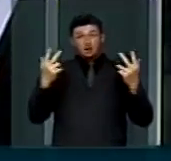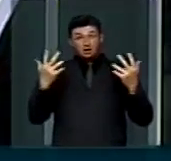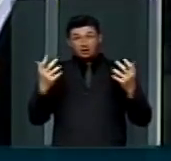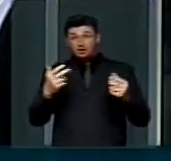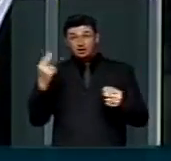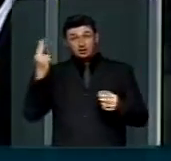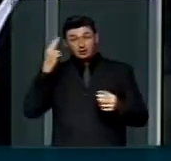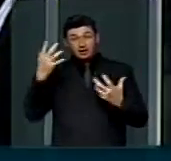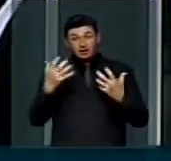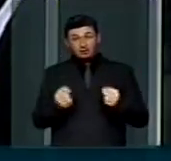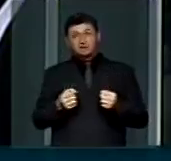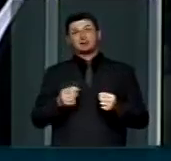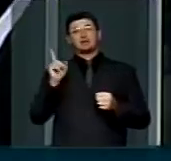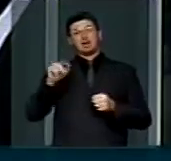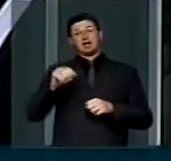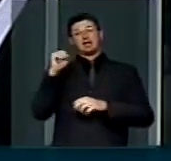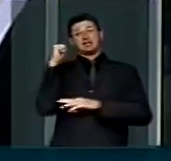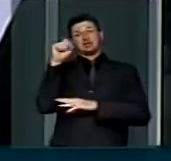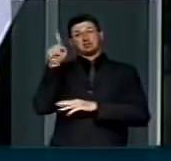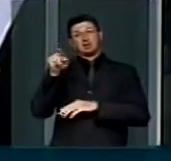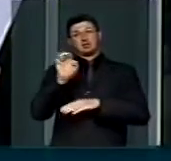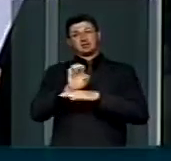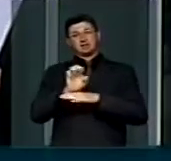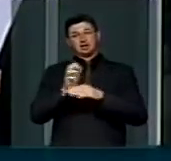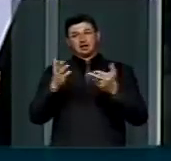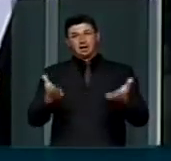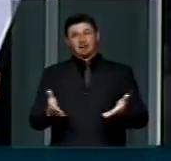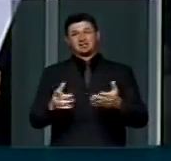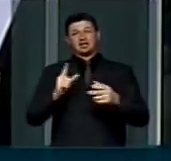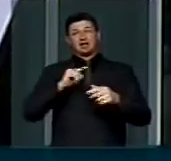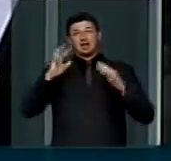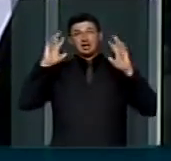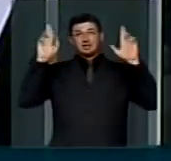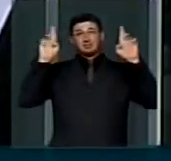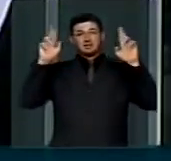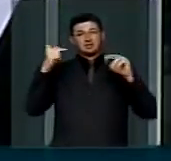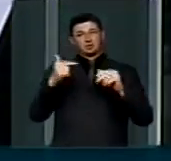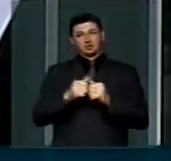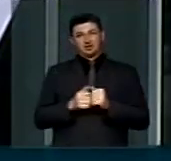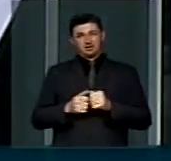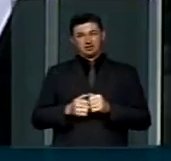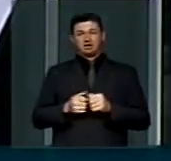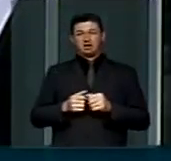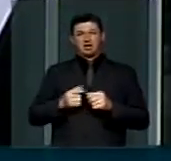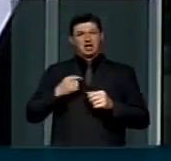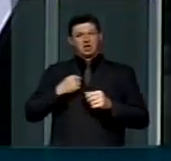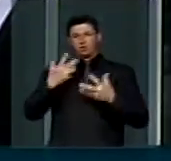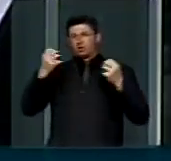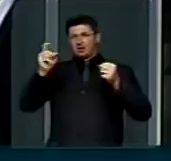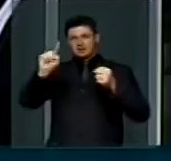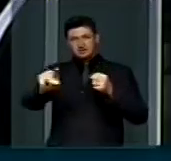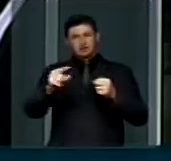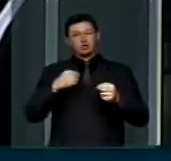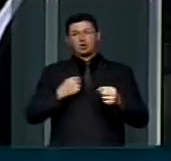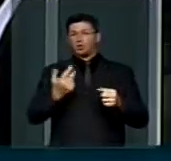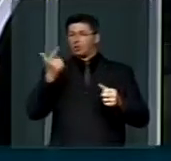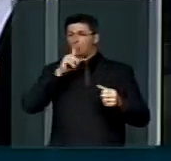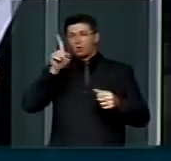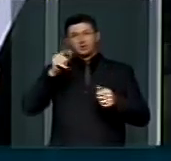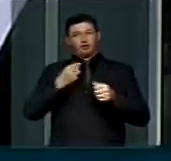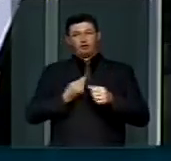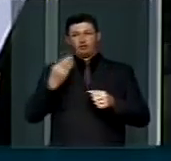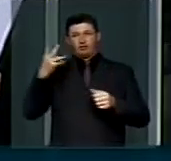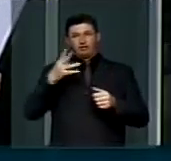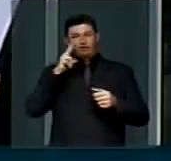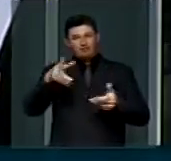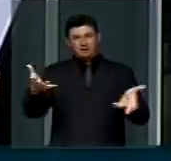é Sergipe ser o estado que infelizmente é hoje da desesperança. Disso eu não comungo e isso eu não posso aceitar.